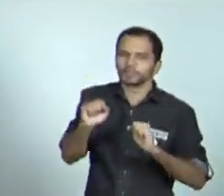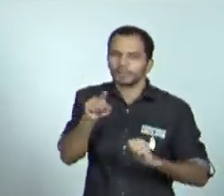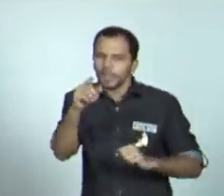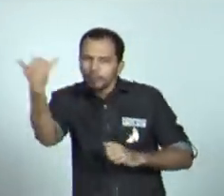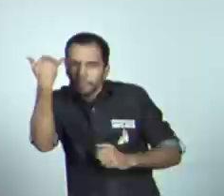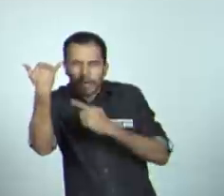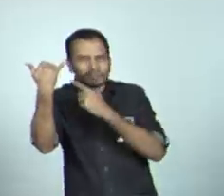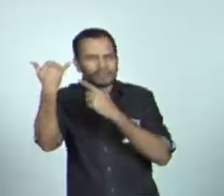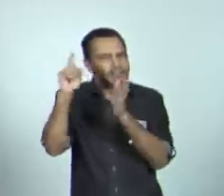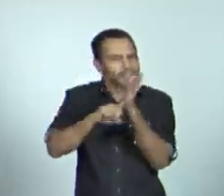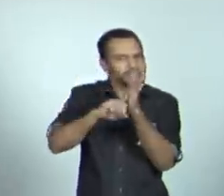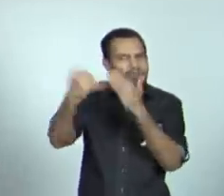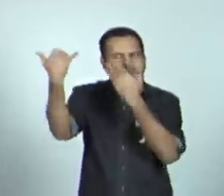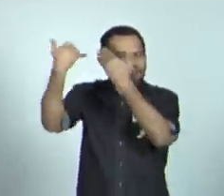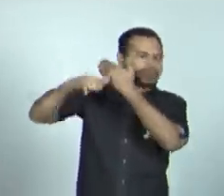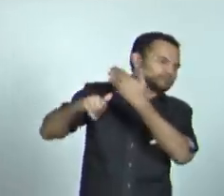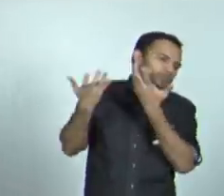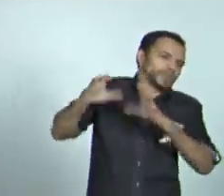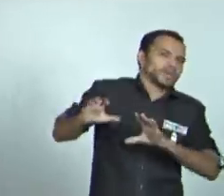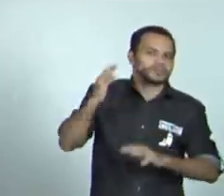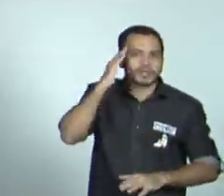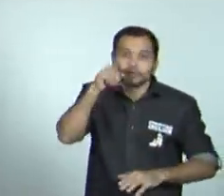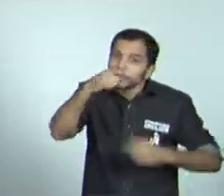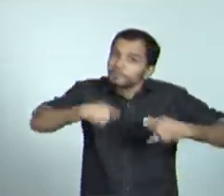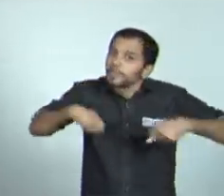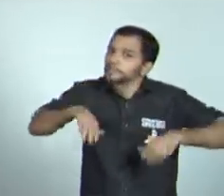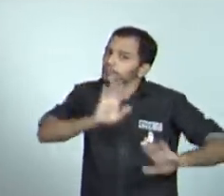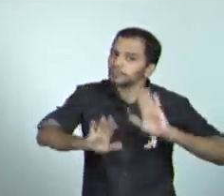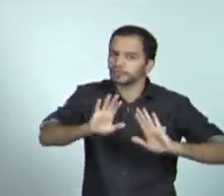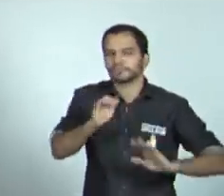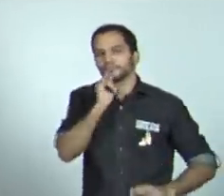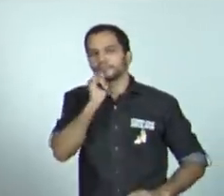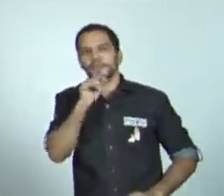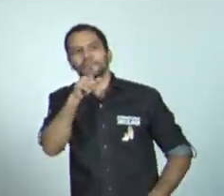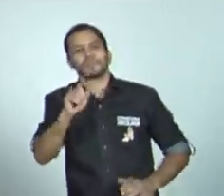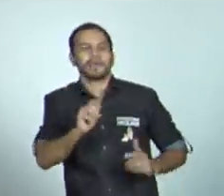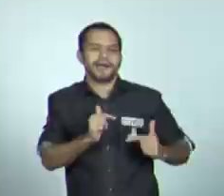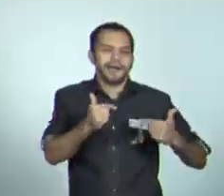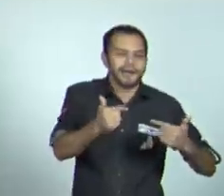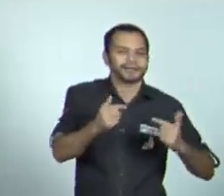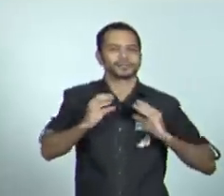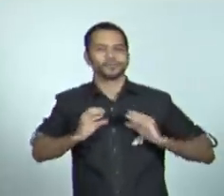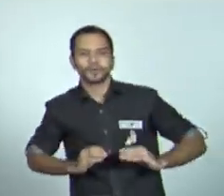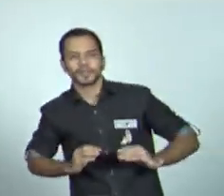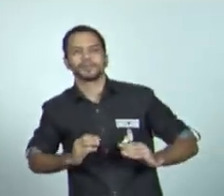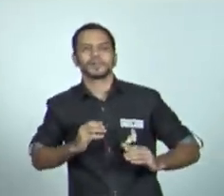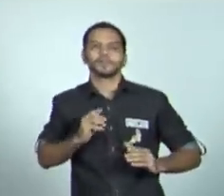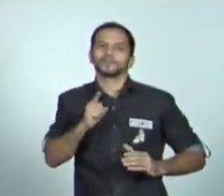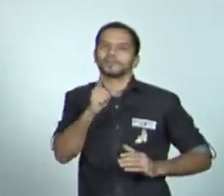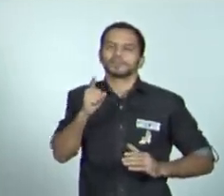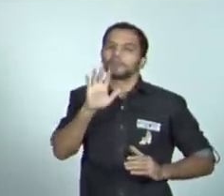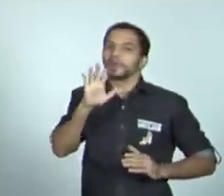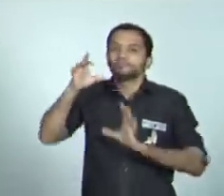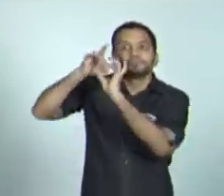muitas vezes o seu mais de 7 o seu conjunto de pensamentos seu conjunto de ações e comportamentos como